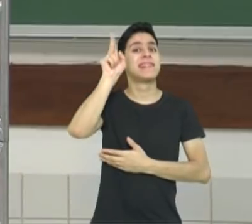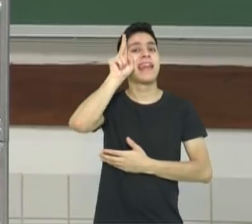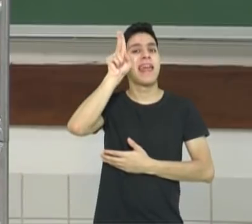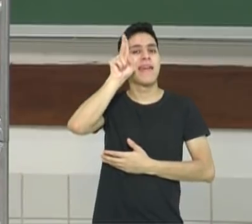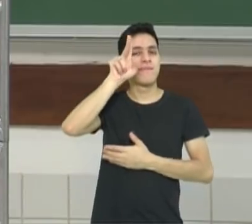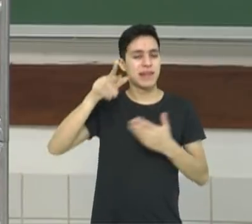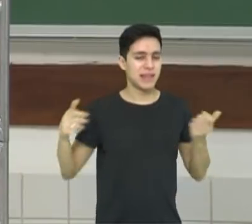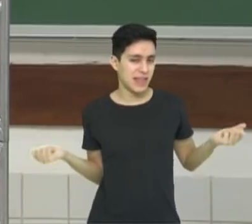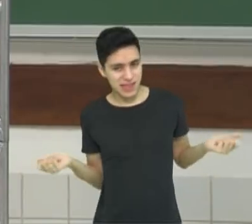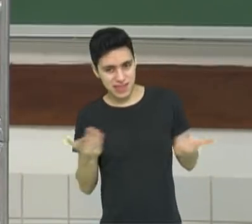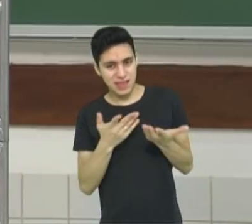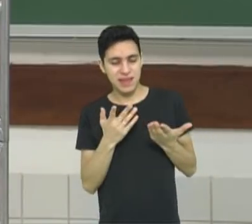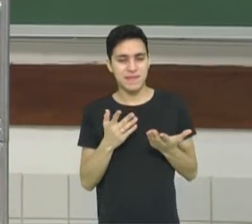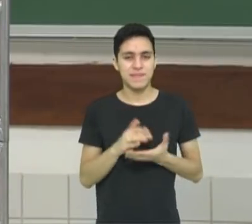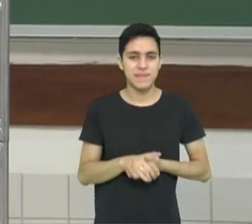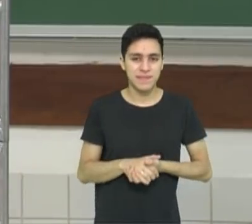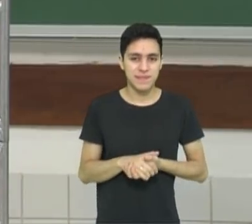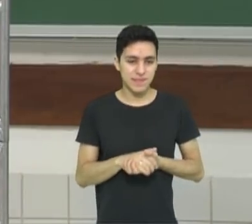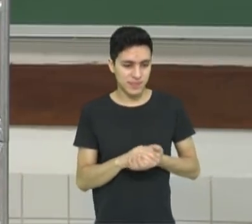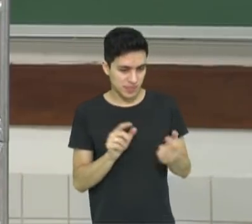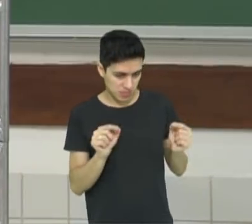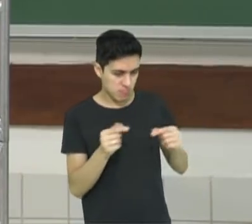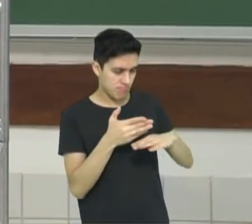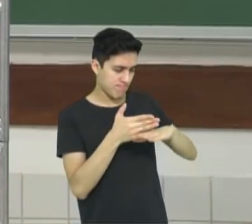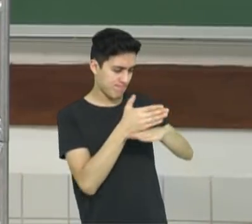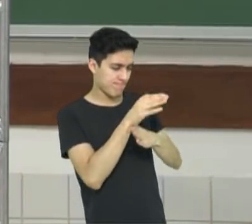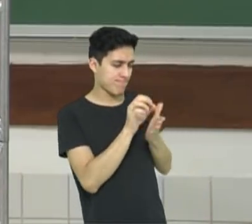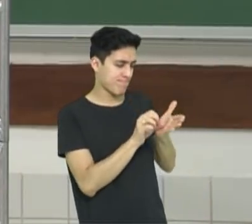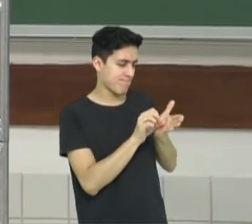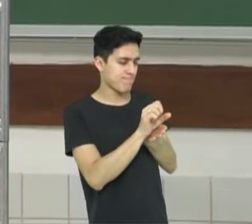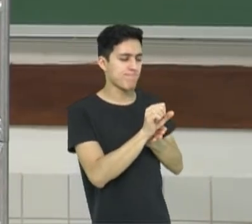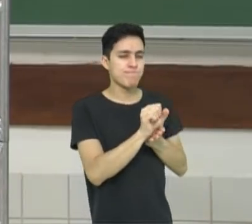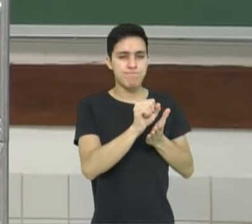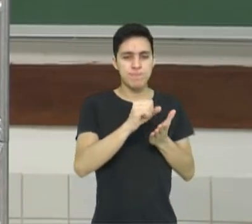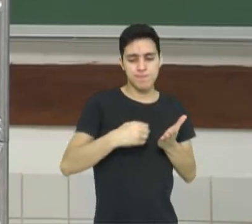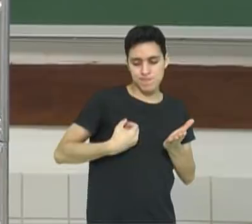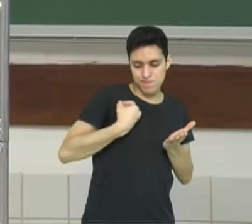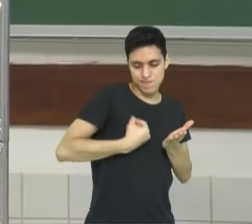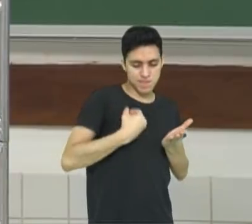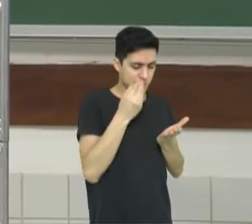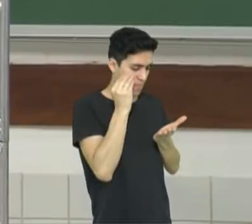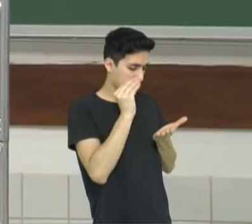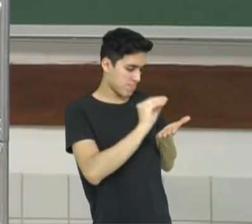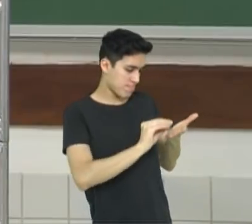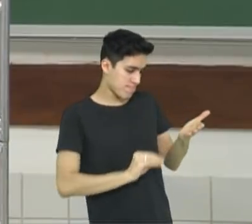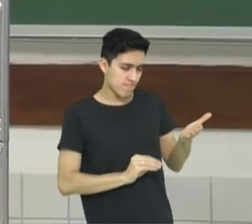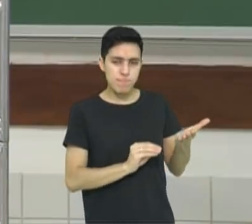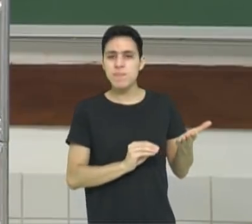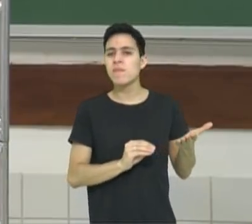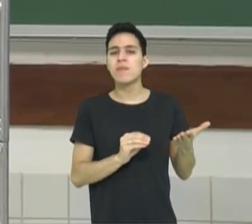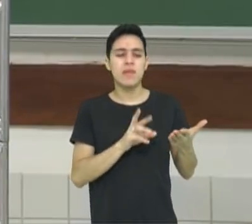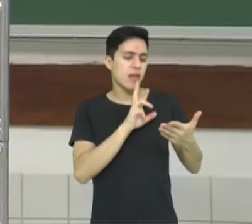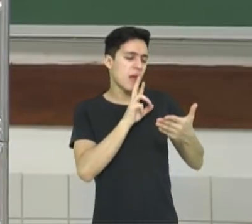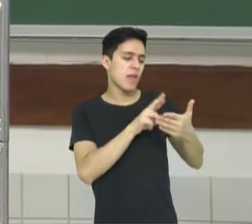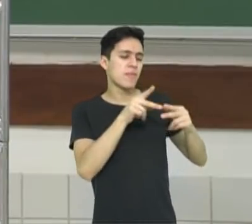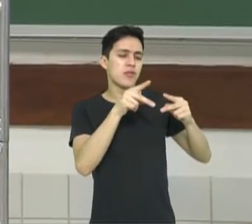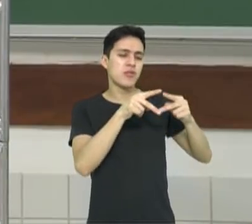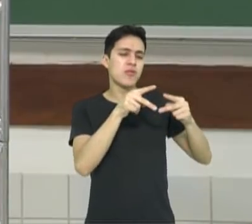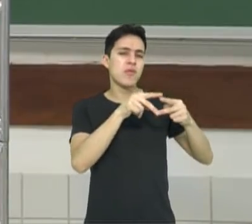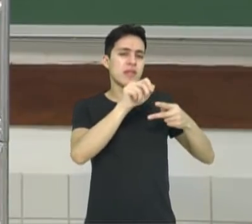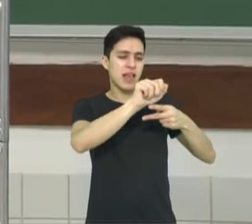Vamos nos lembrar sempre de ir lá no Classroom registrar a nossa frequência, respondendo aquelas duas